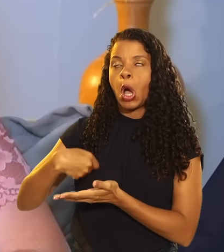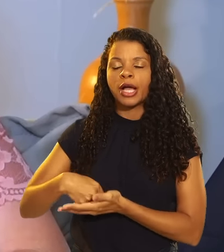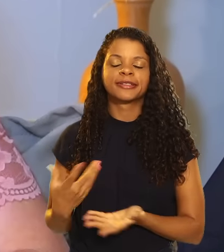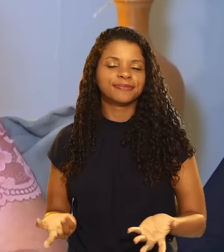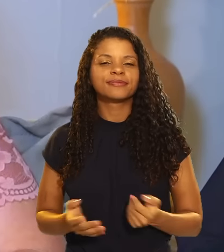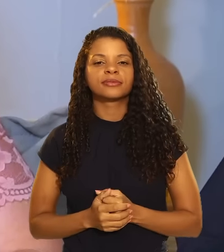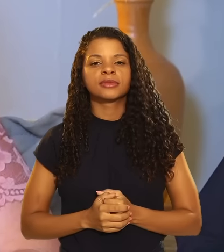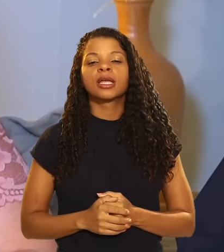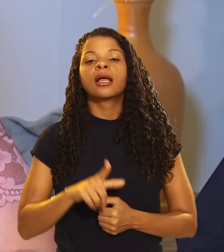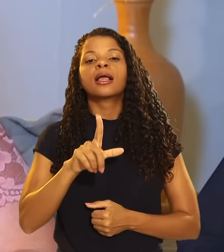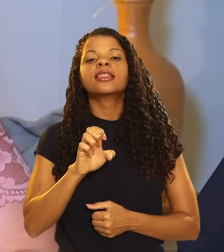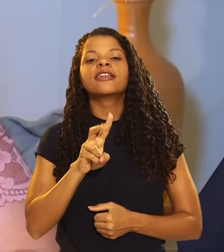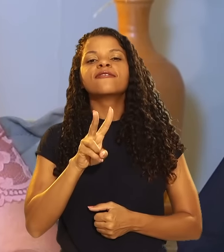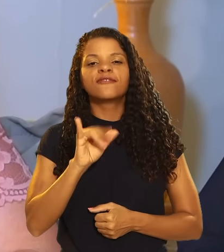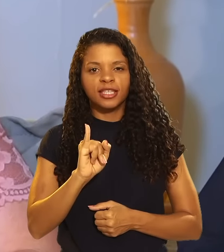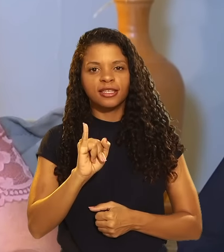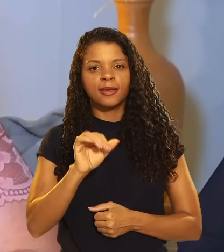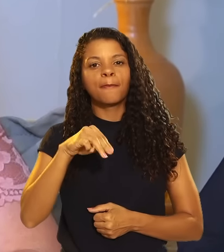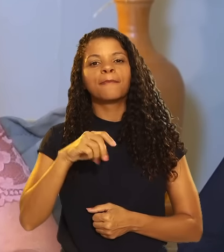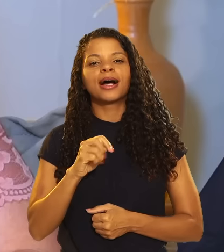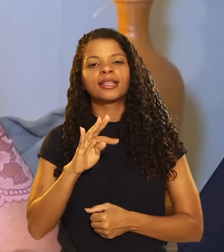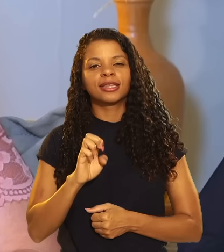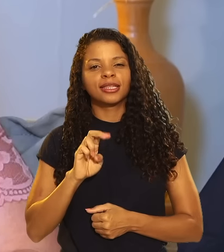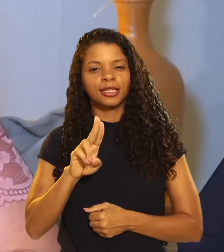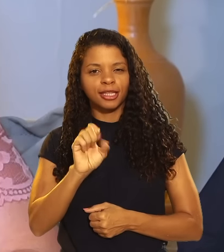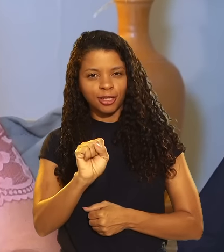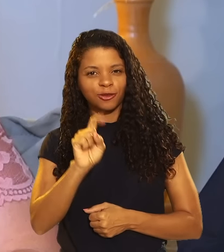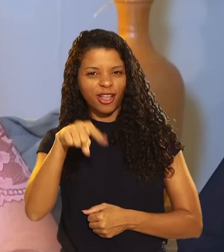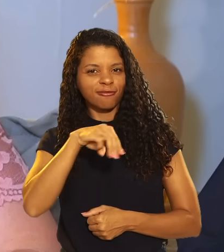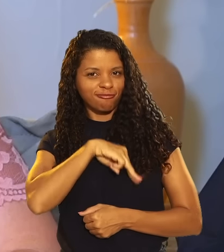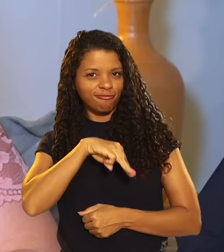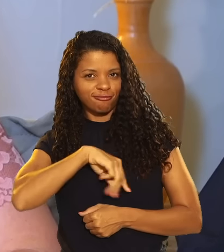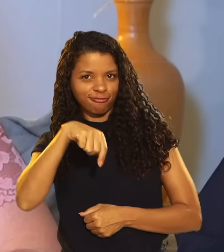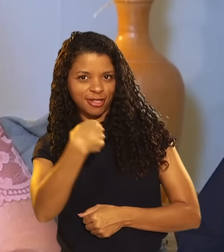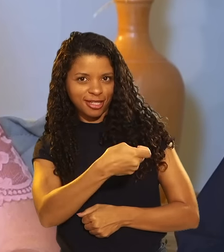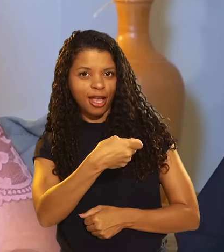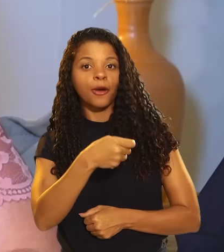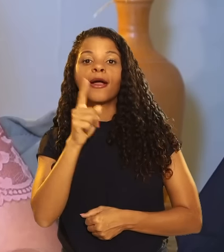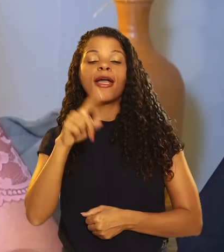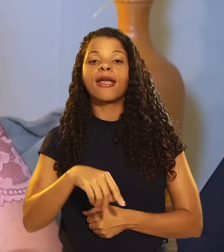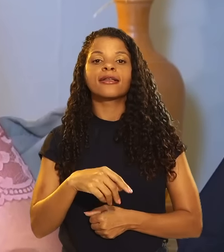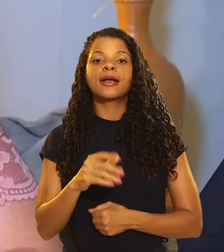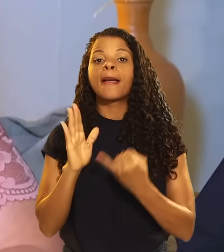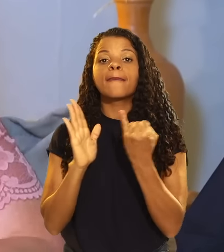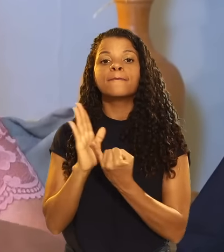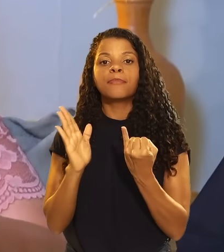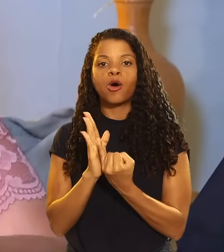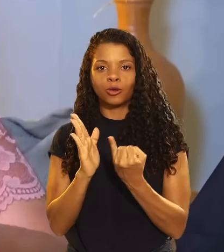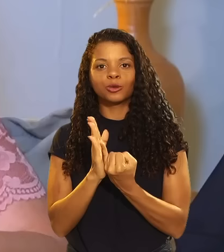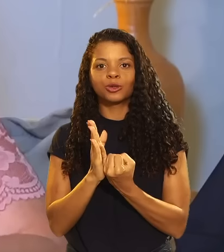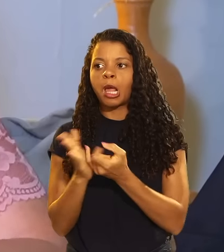era um cobrador de impostos. E eles tinham uma tendência, né? Quase